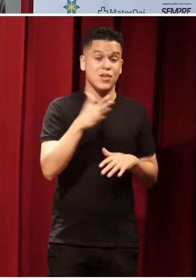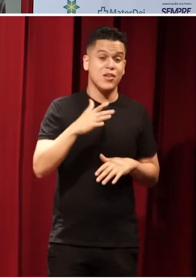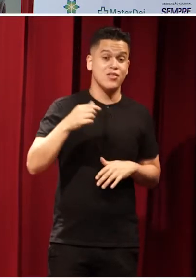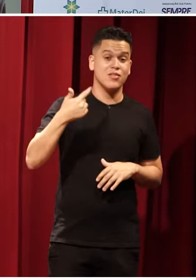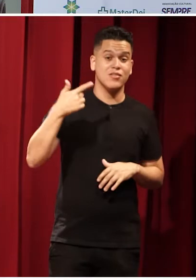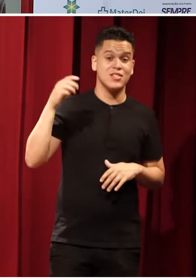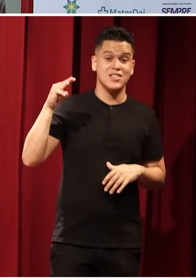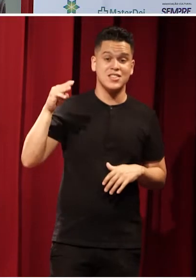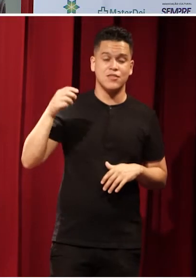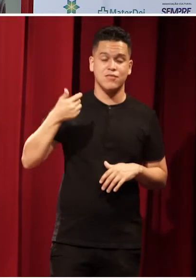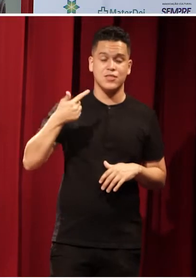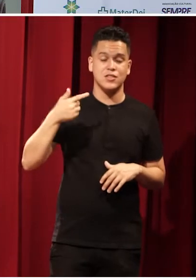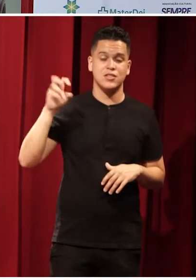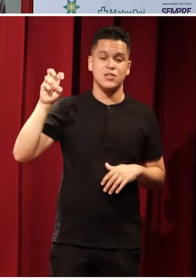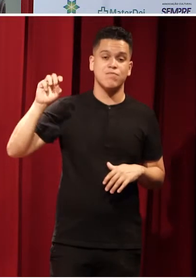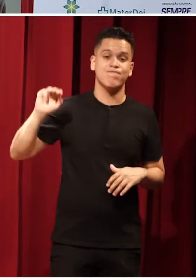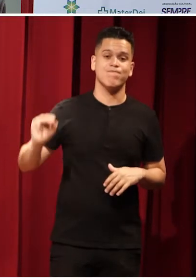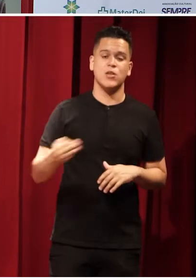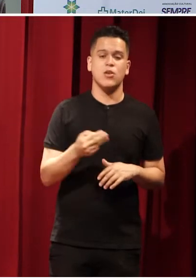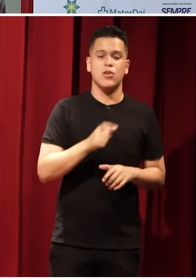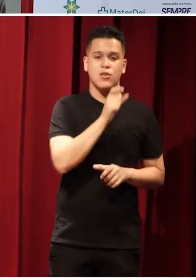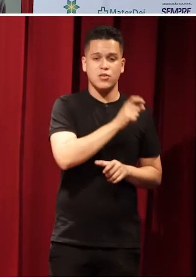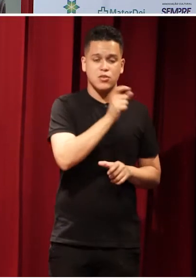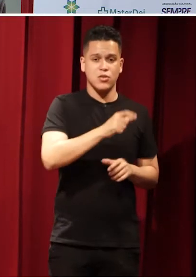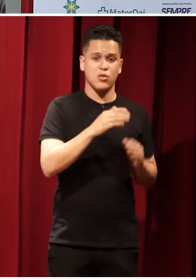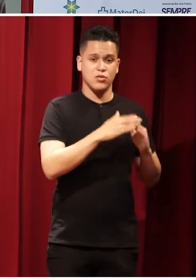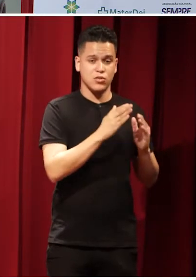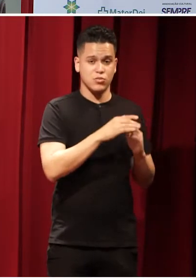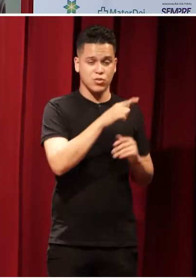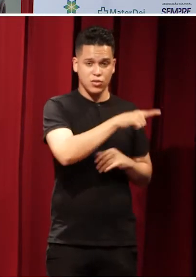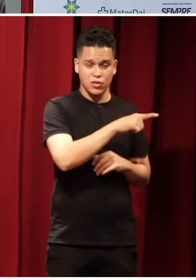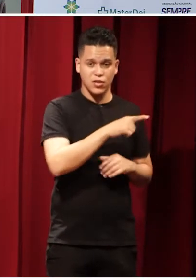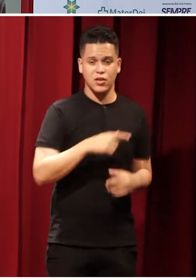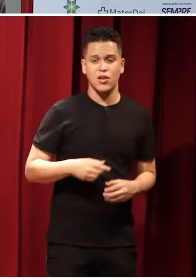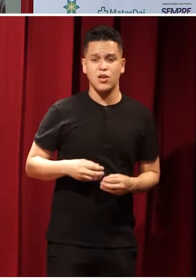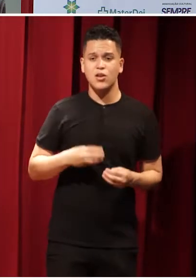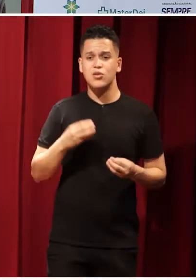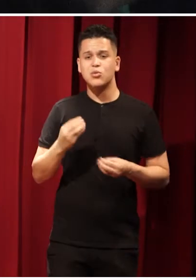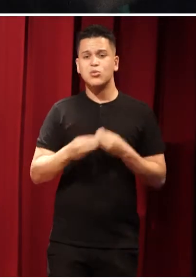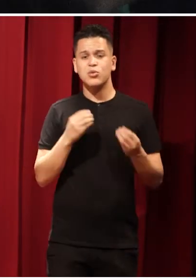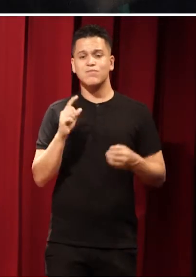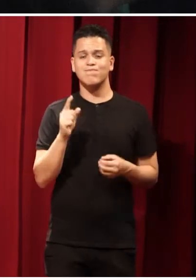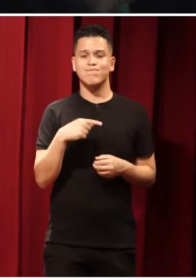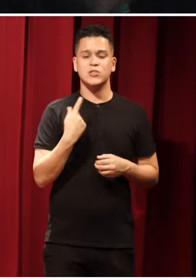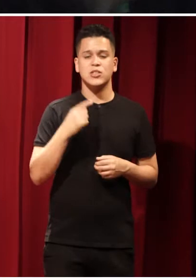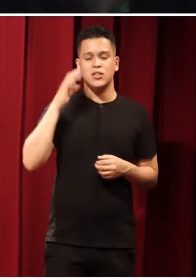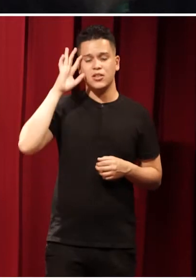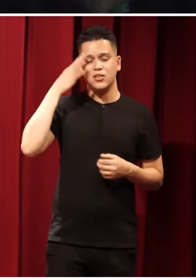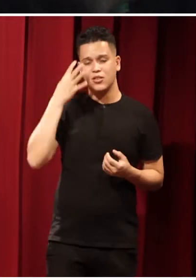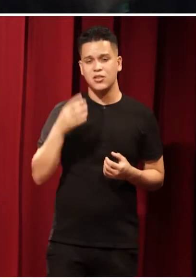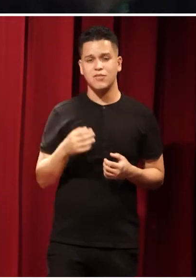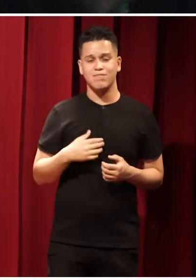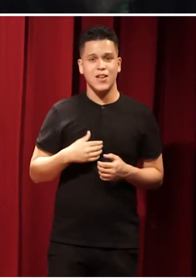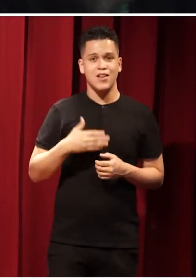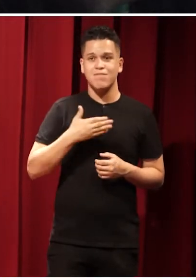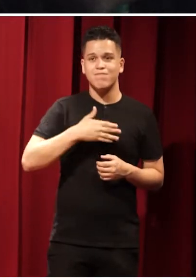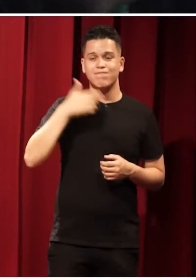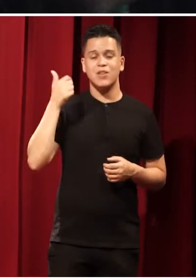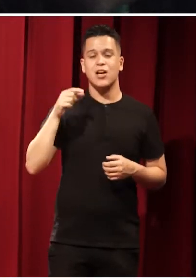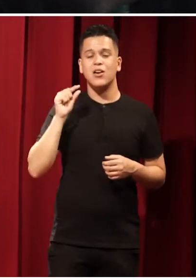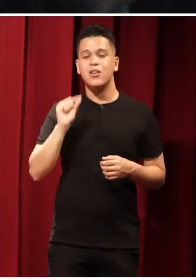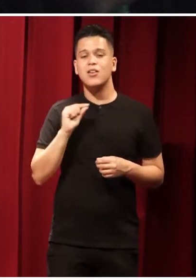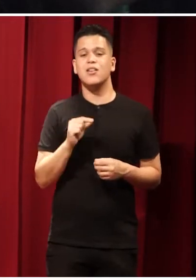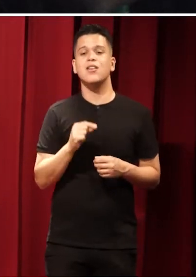Amazônia brasileira ou dos 35 milhões de pessoas que vivem na Panamazônia, uma mulher observa o melhor atentamente. jeito